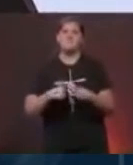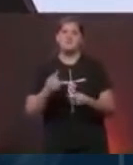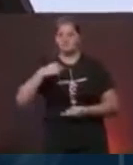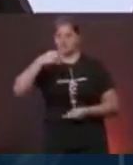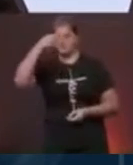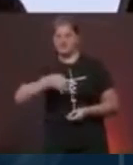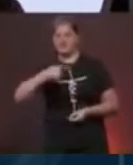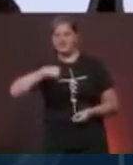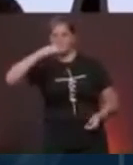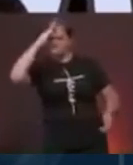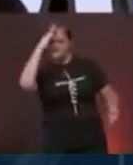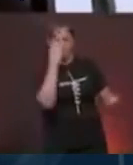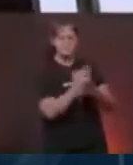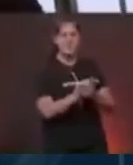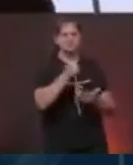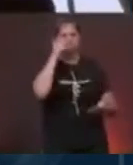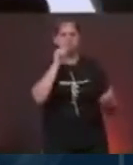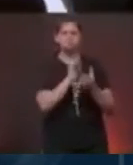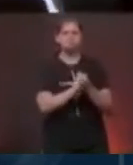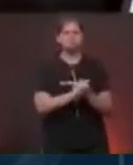está entendendo? Eu não sou todo mundo.